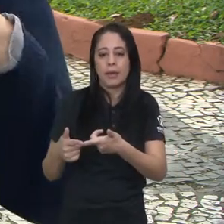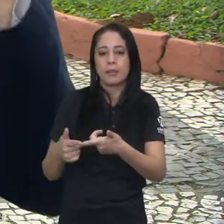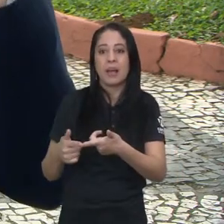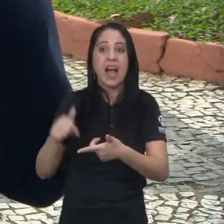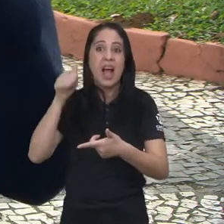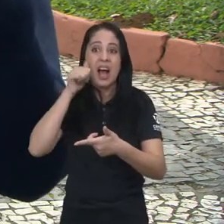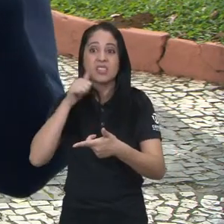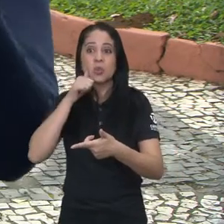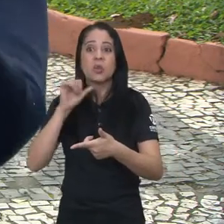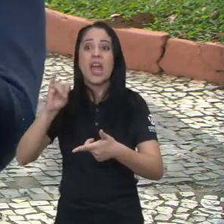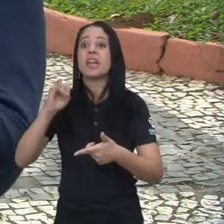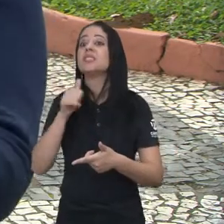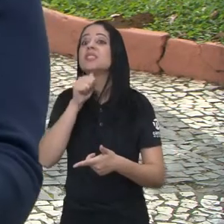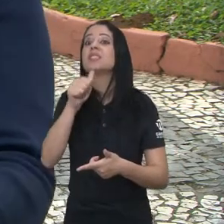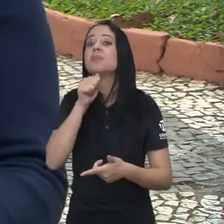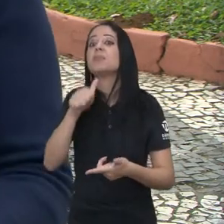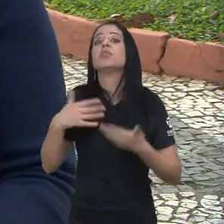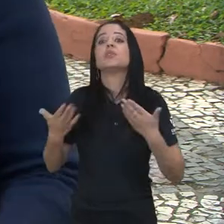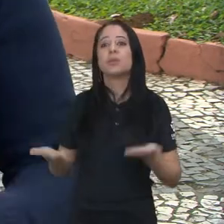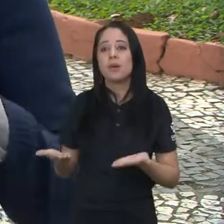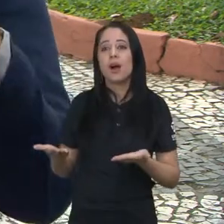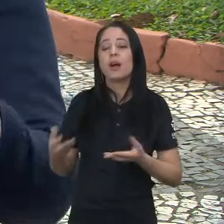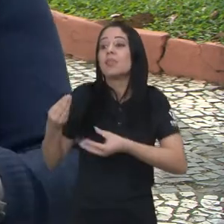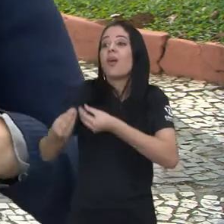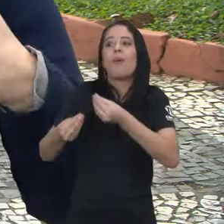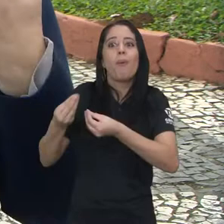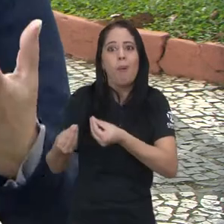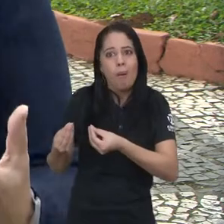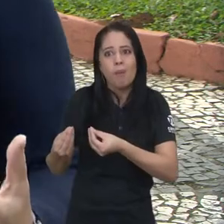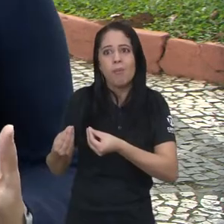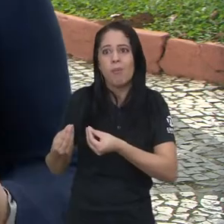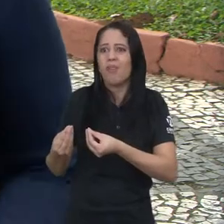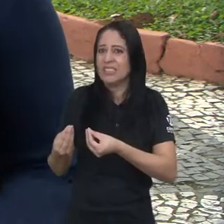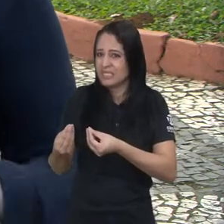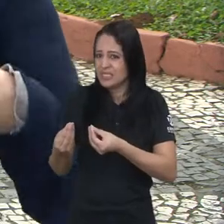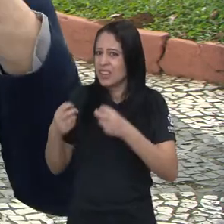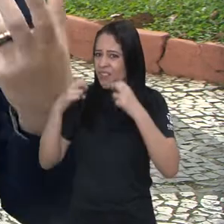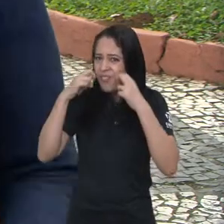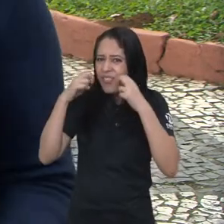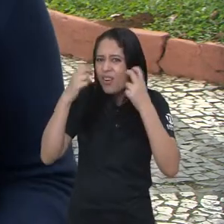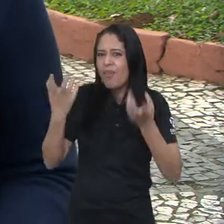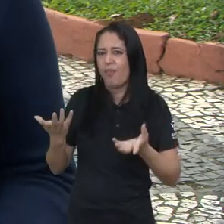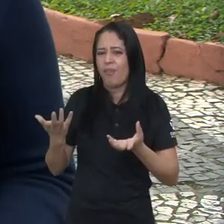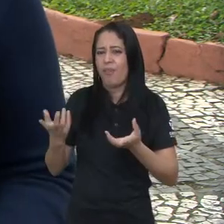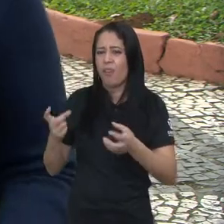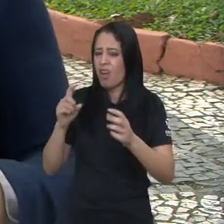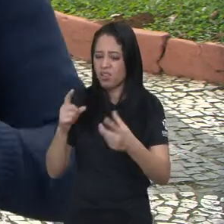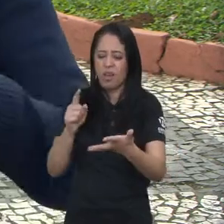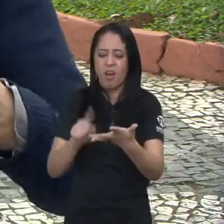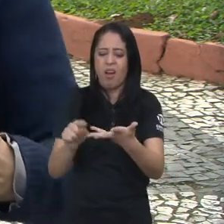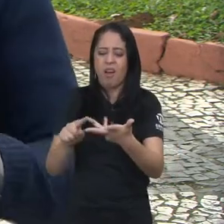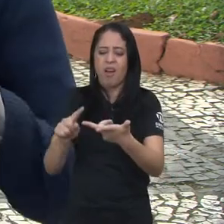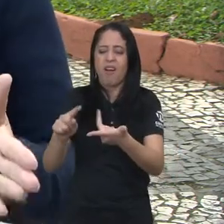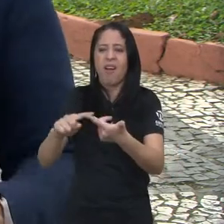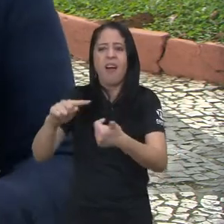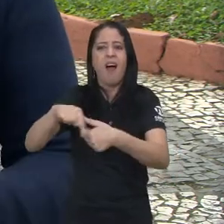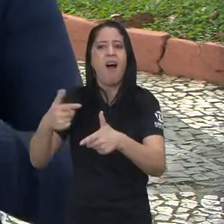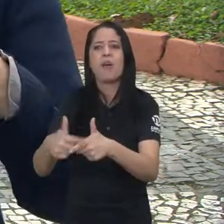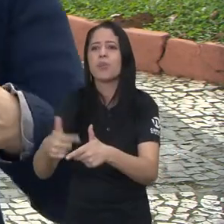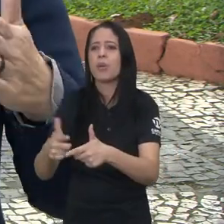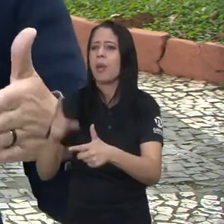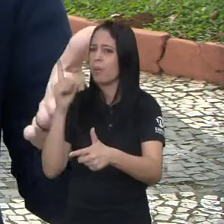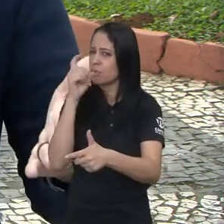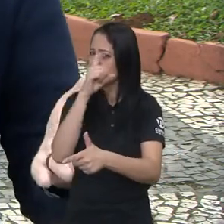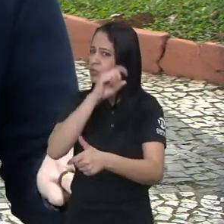bexiga e as mulheres quando estão menstruadas também acabam ficando que a situação desconfortável Então são vários